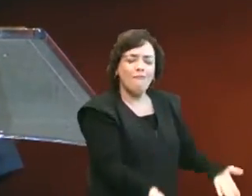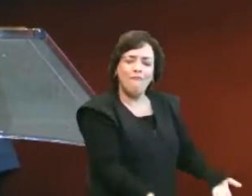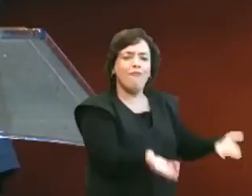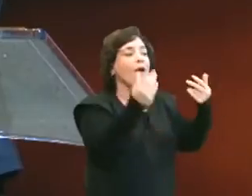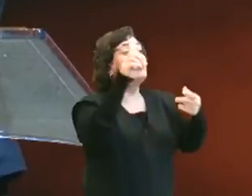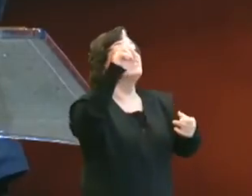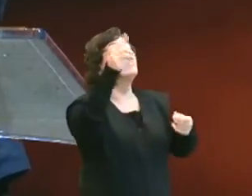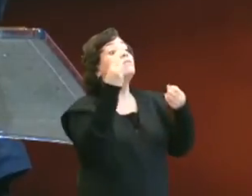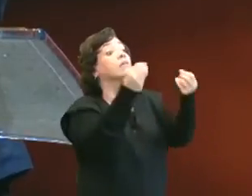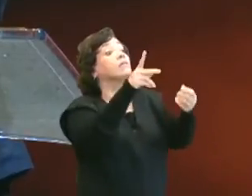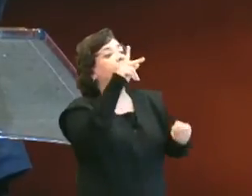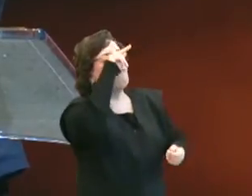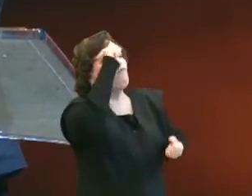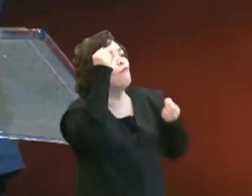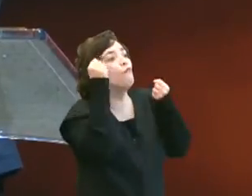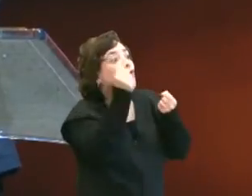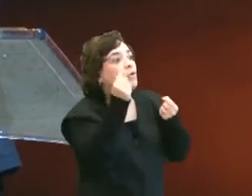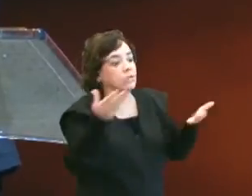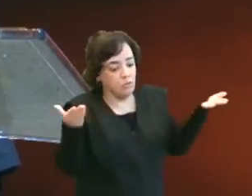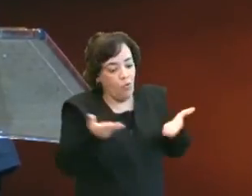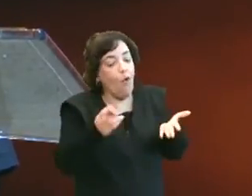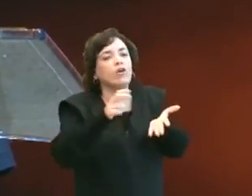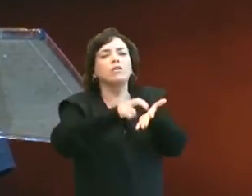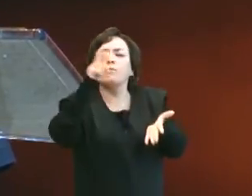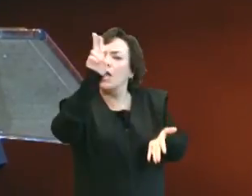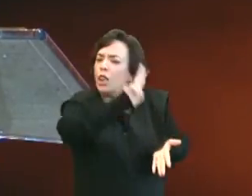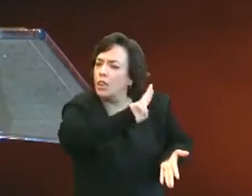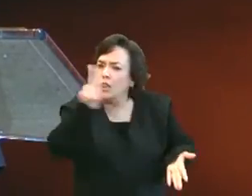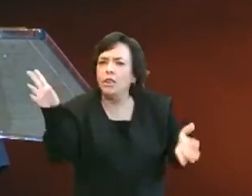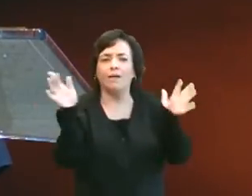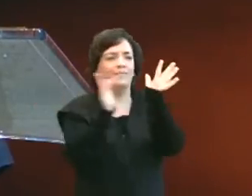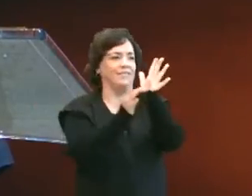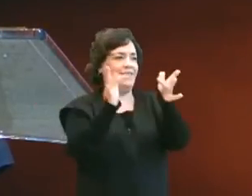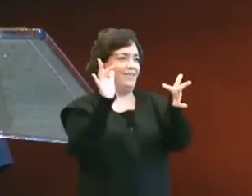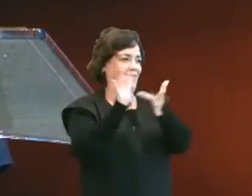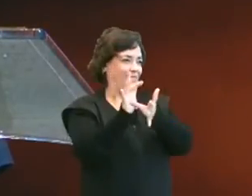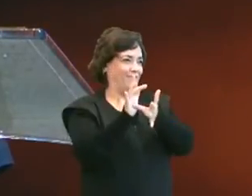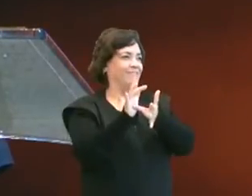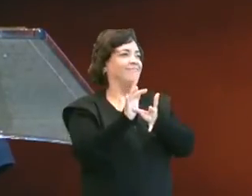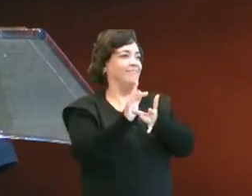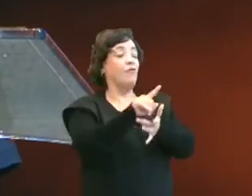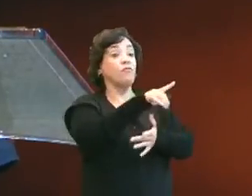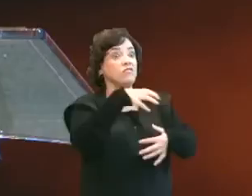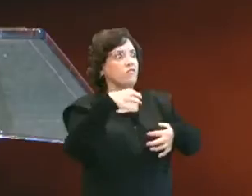Deus vai te fortalecer essa manhã em nome de Jesus.